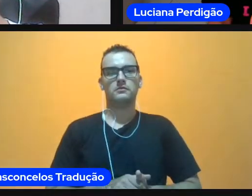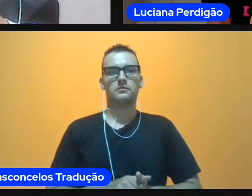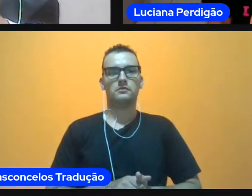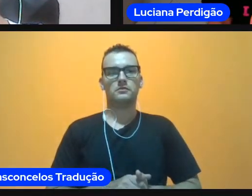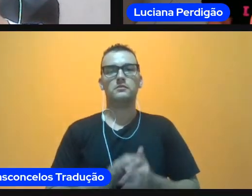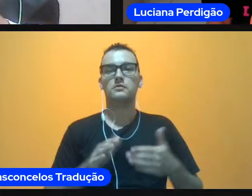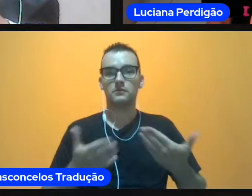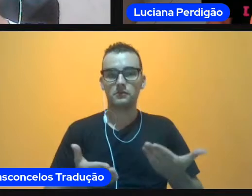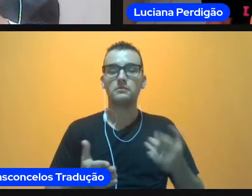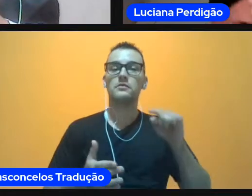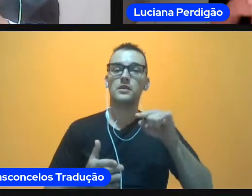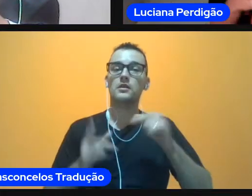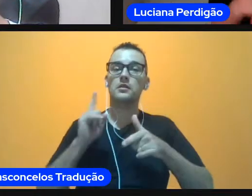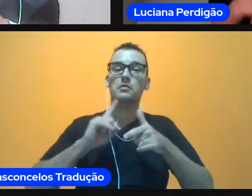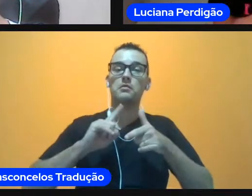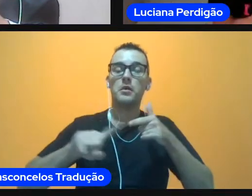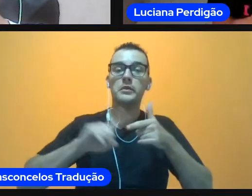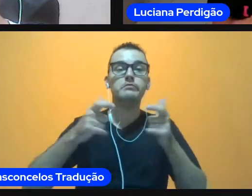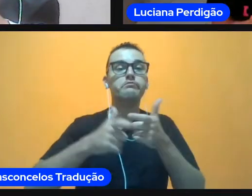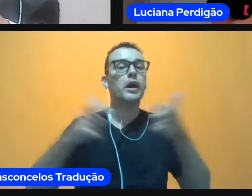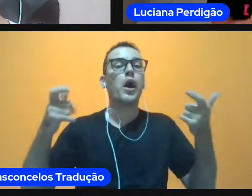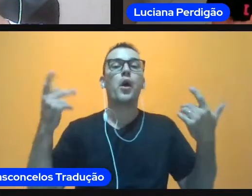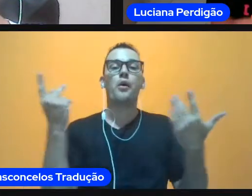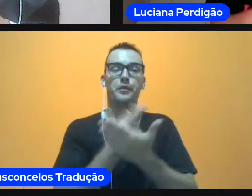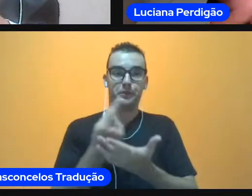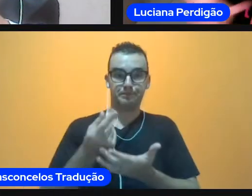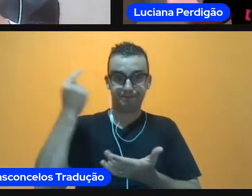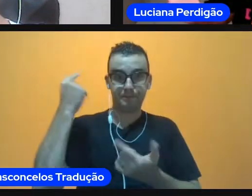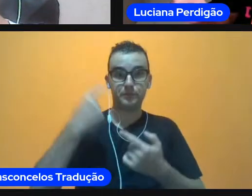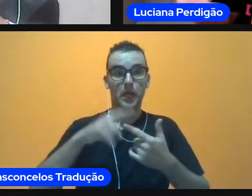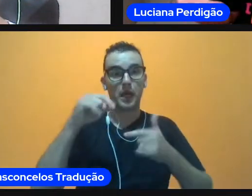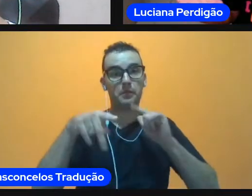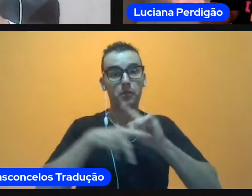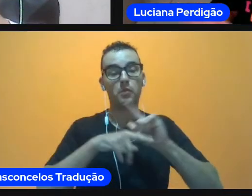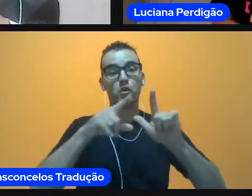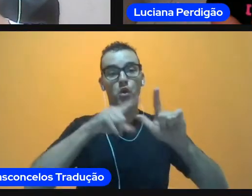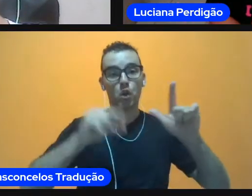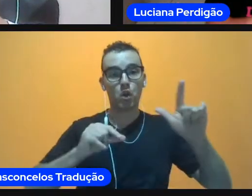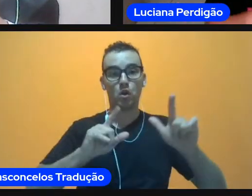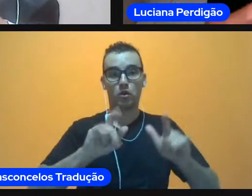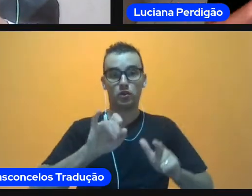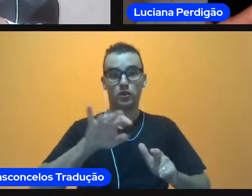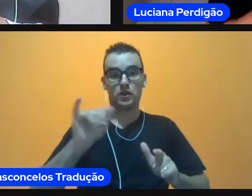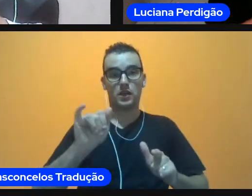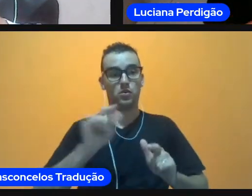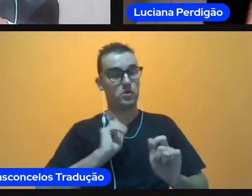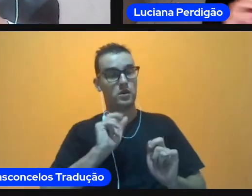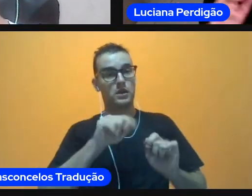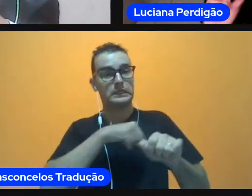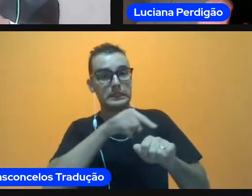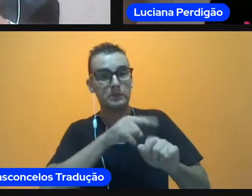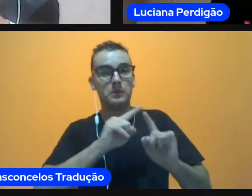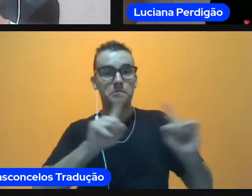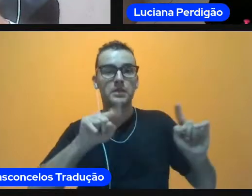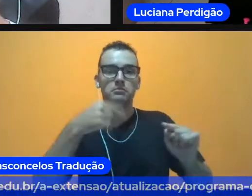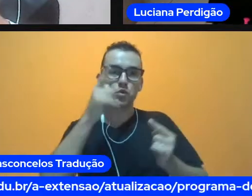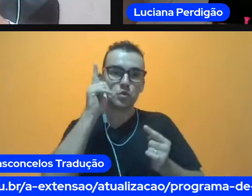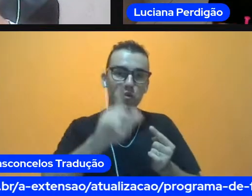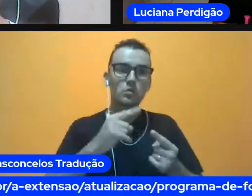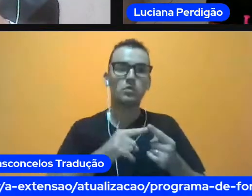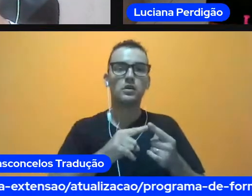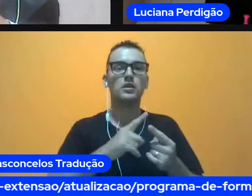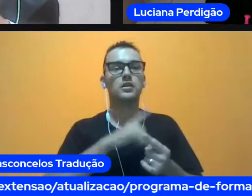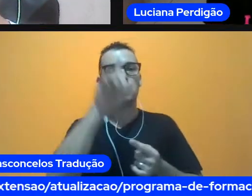foi o problema maior que a gente teve, né, que foi essa logística de tempo, mas que no final das contas deu certo. O pessoal da diretoria